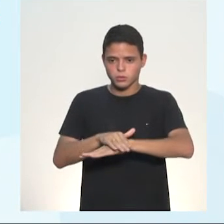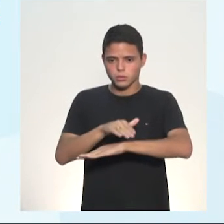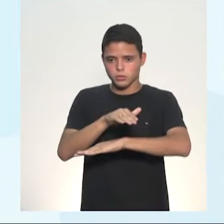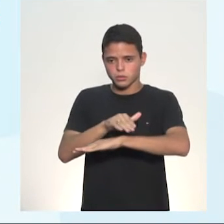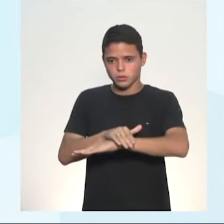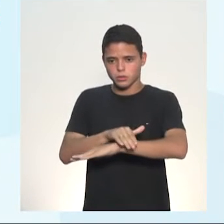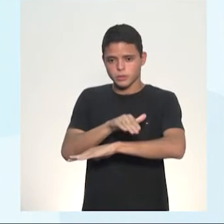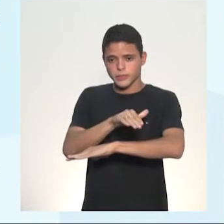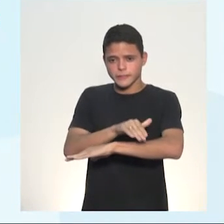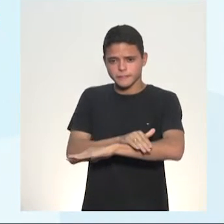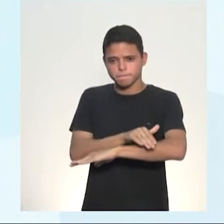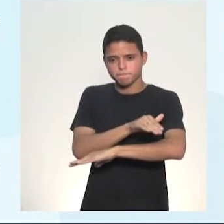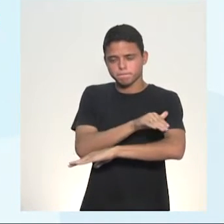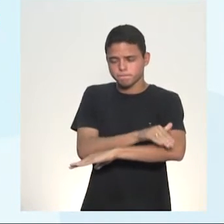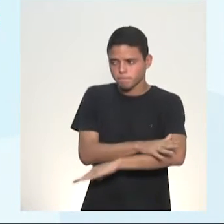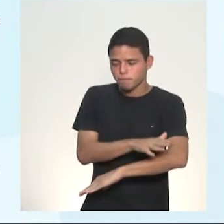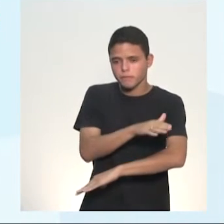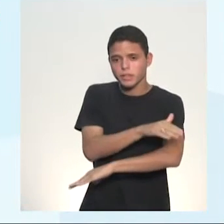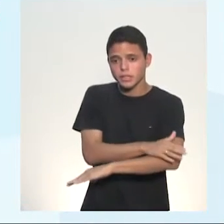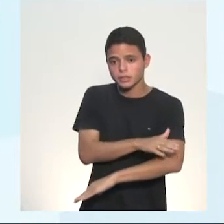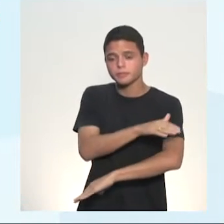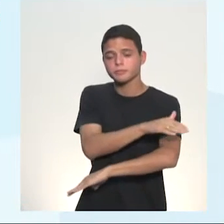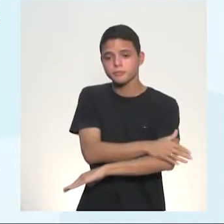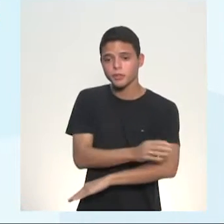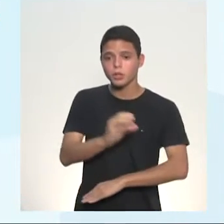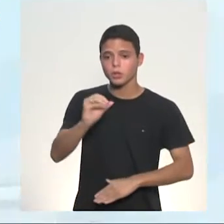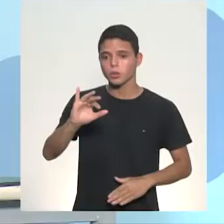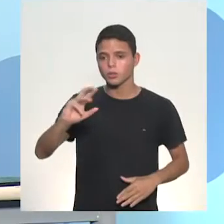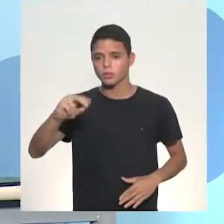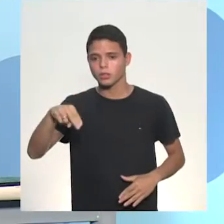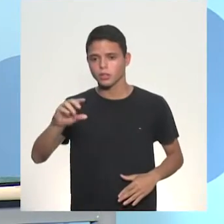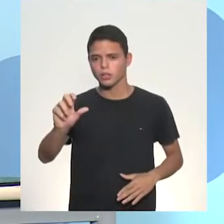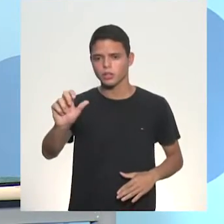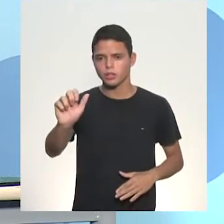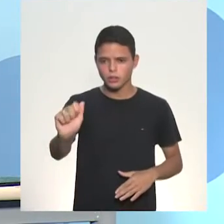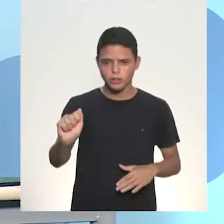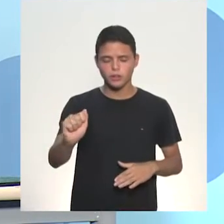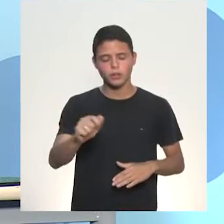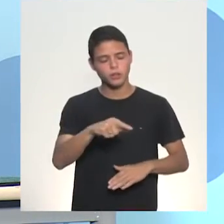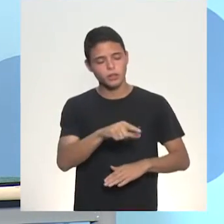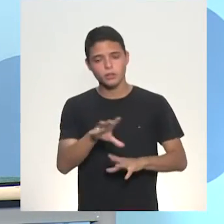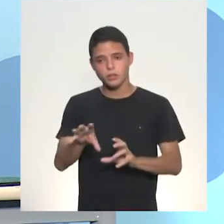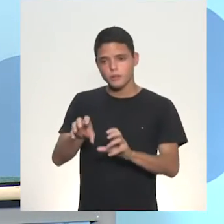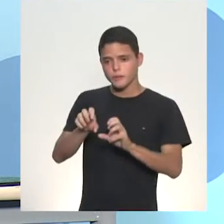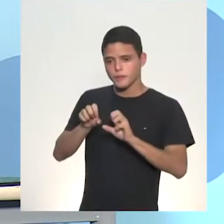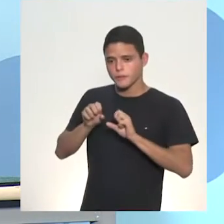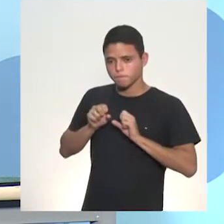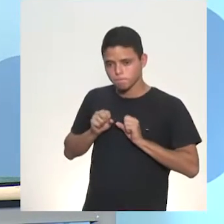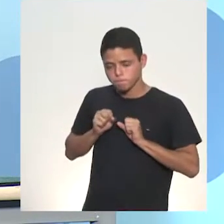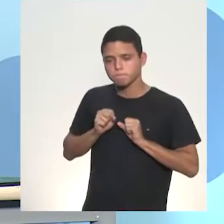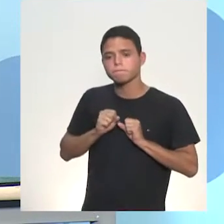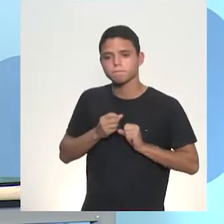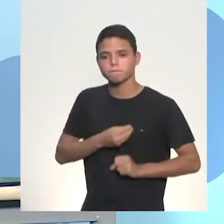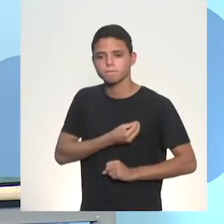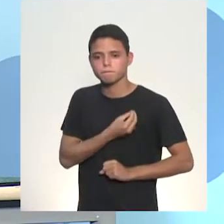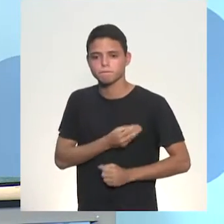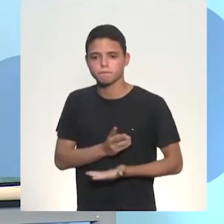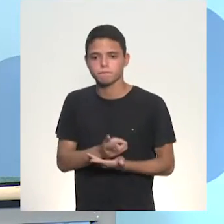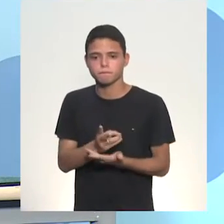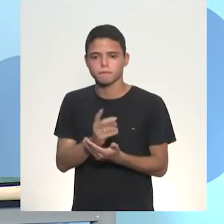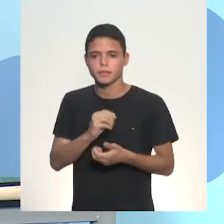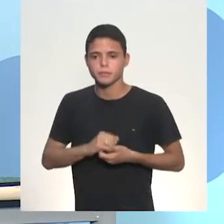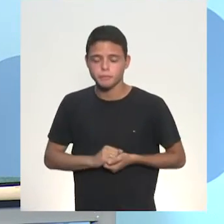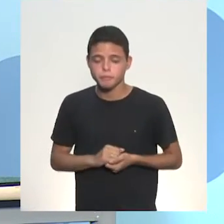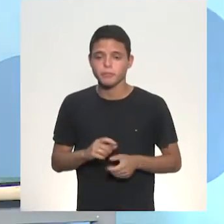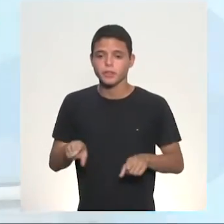vai usar essa urina, etc. e tal, mais os processos químicos ali para ela Para poder poder sobreviver. utilizar, tá bom? Né? Além disso, contribui